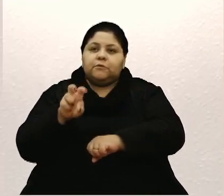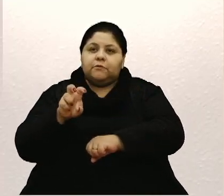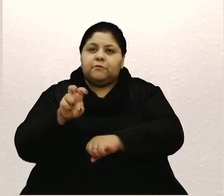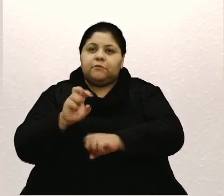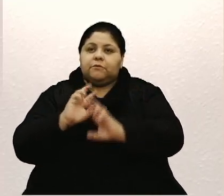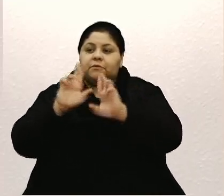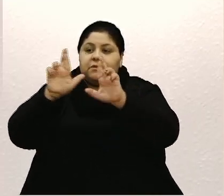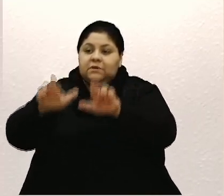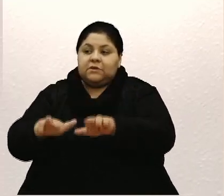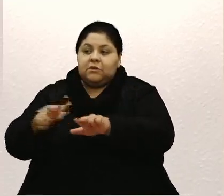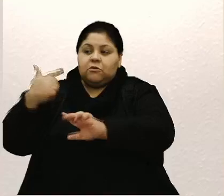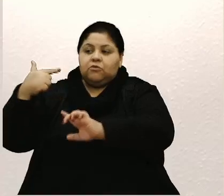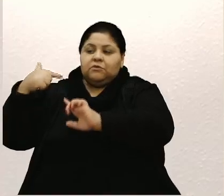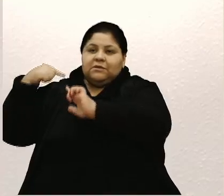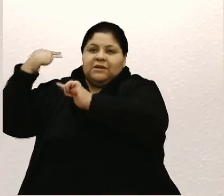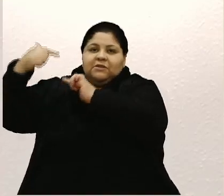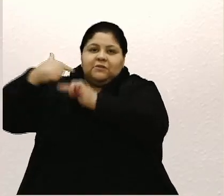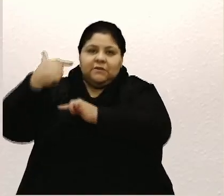região tradicionalista.